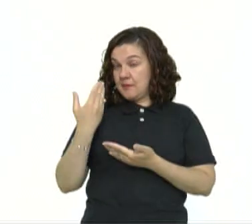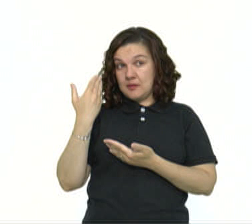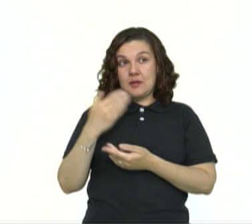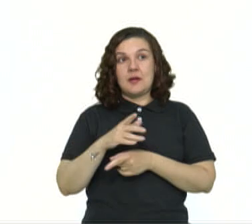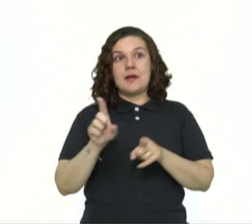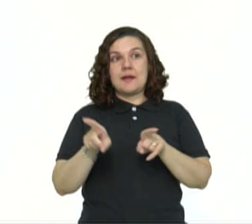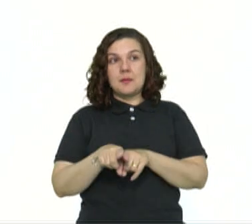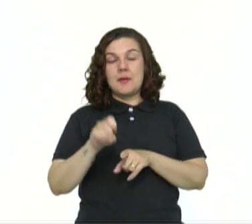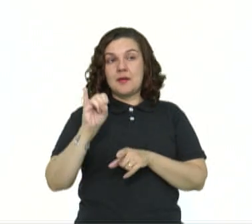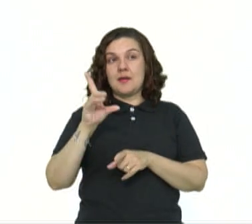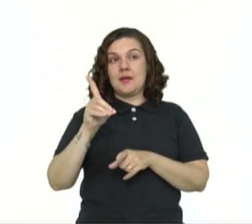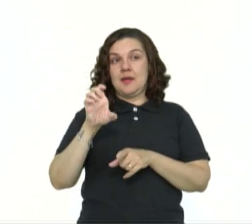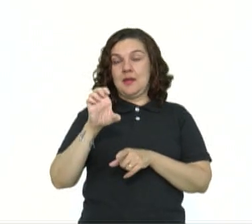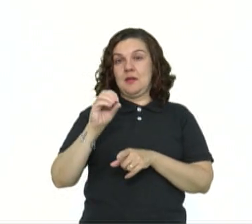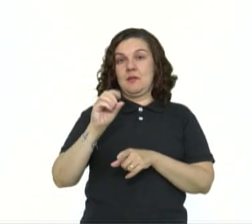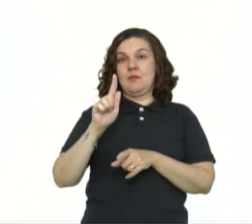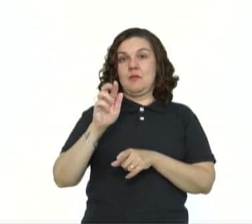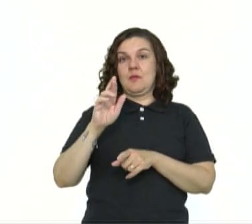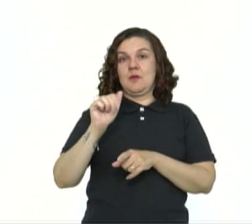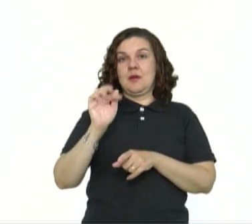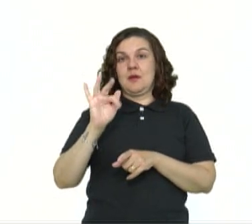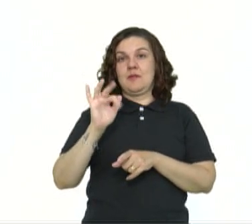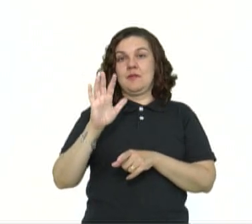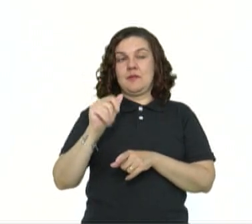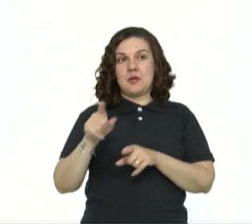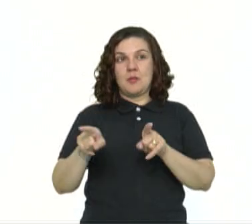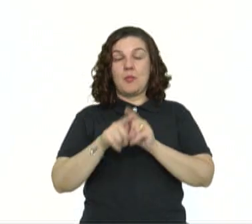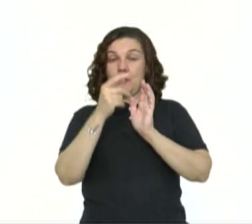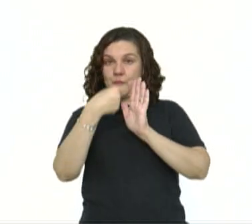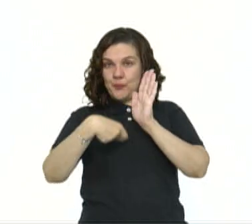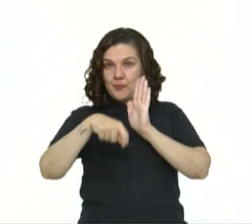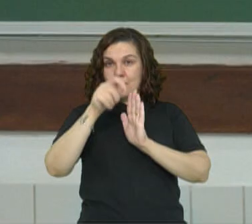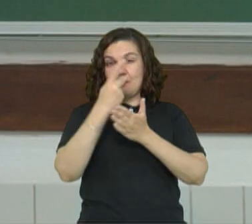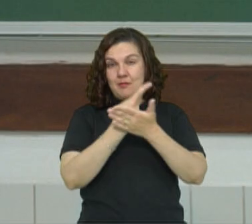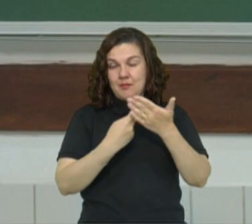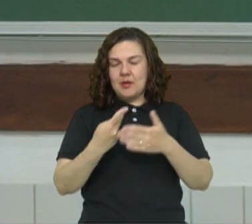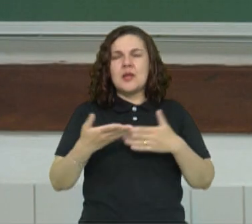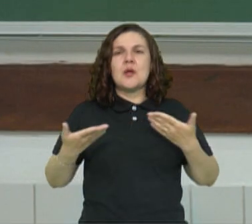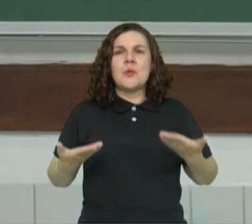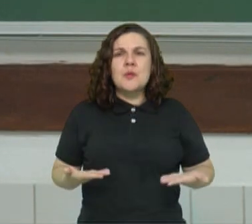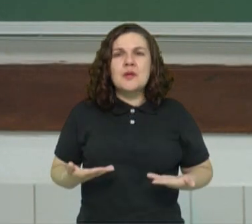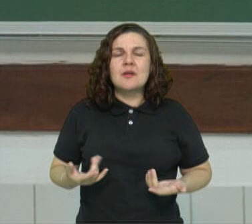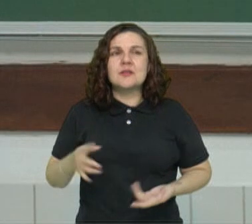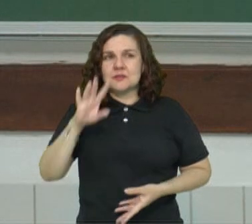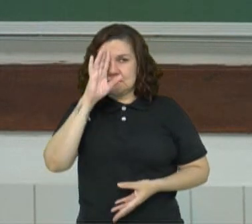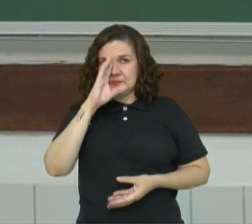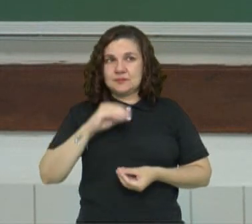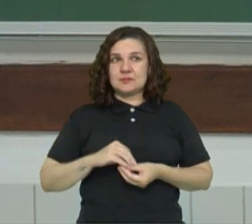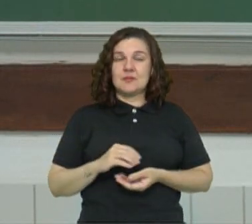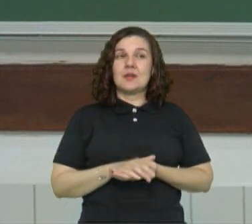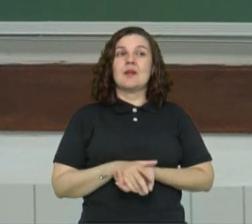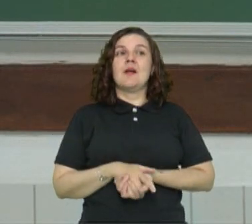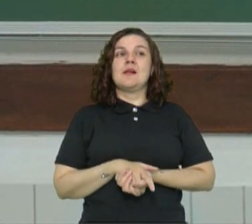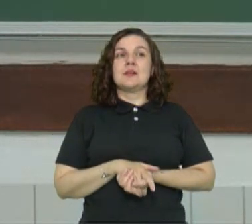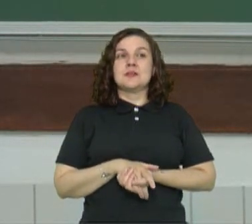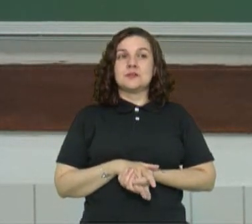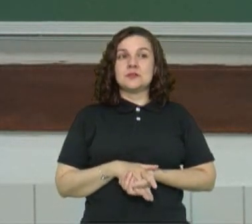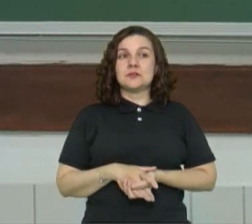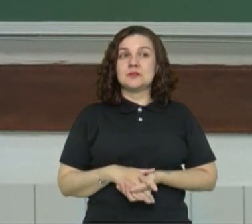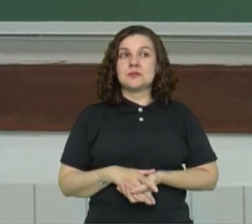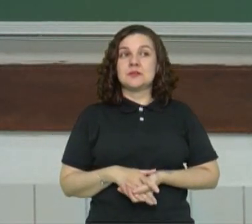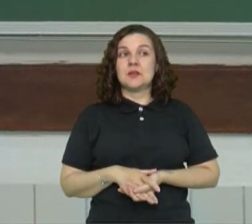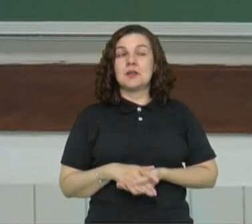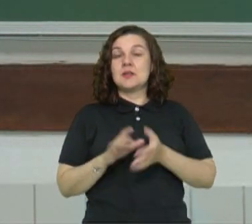e a ideográfica, que são manifestações por desenhos. O que nós podemos tirar a conclusão, então? São